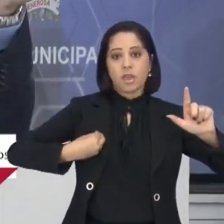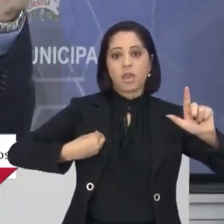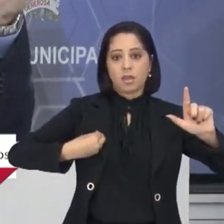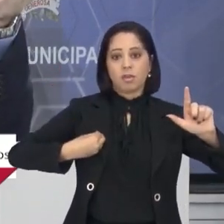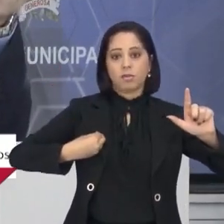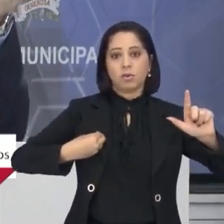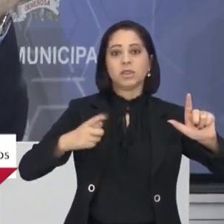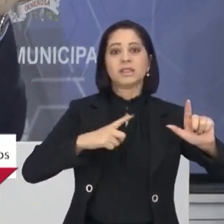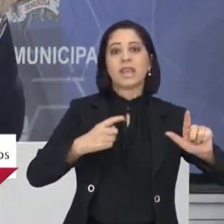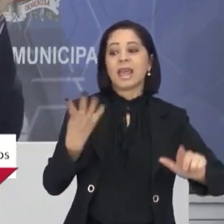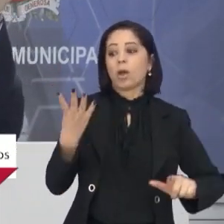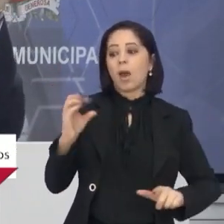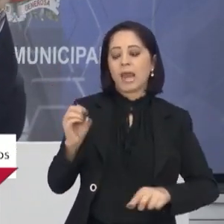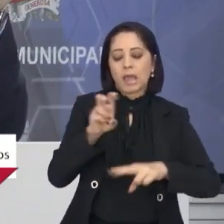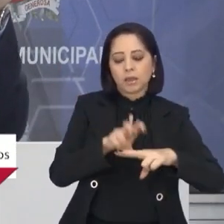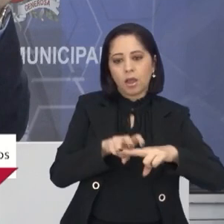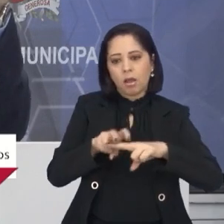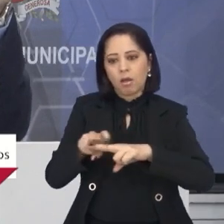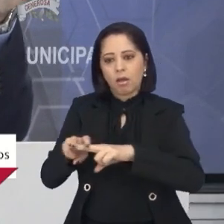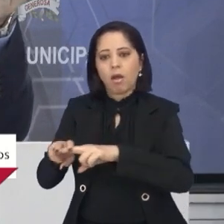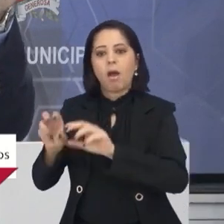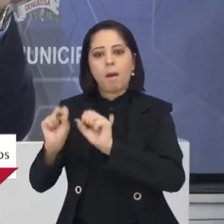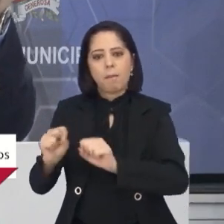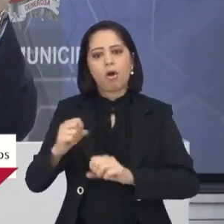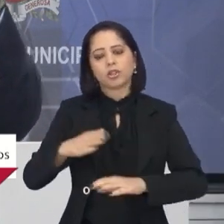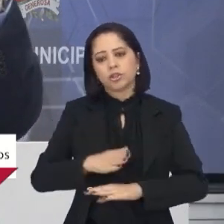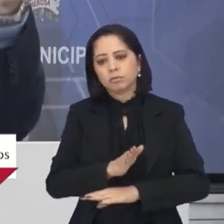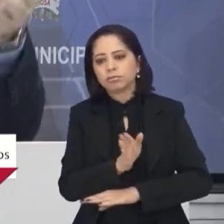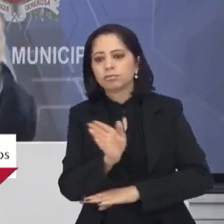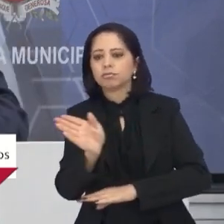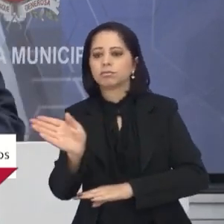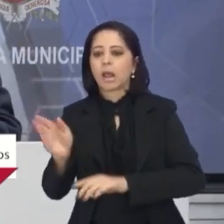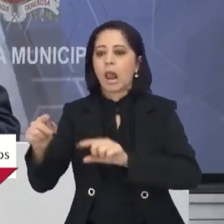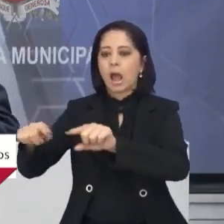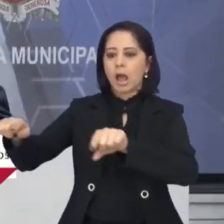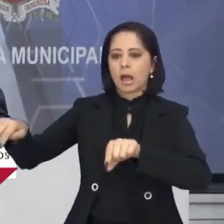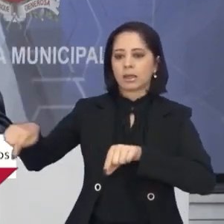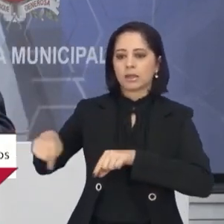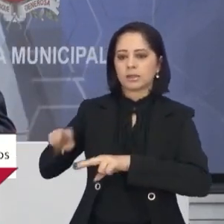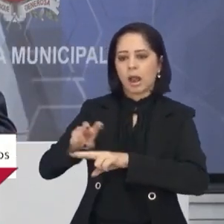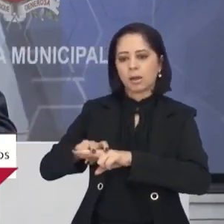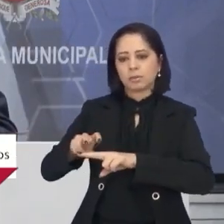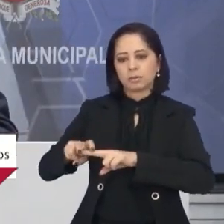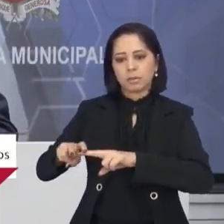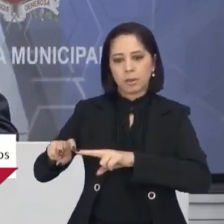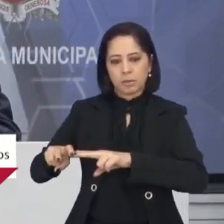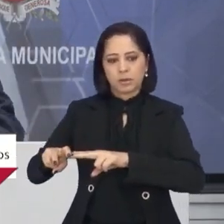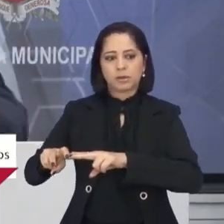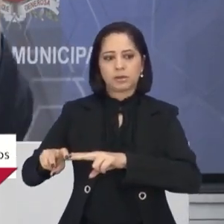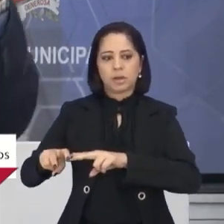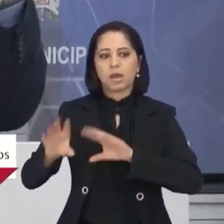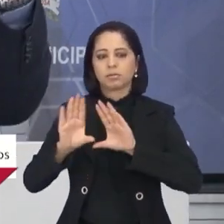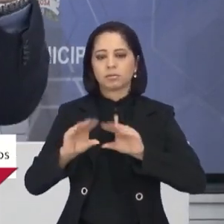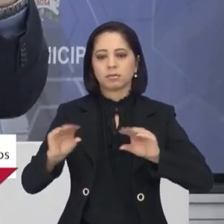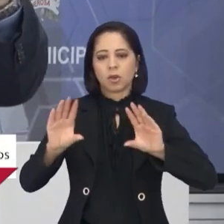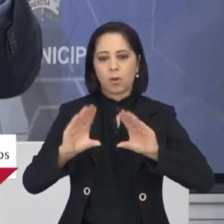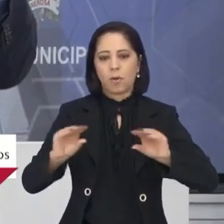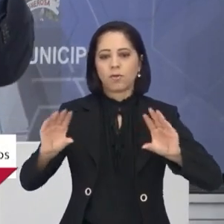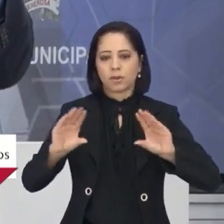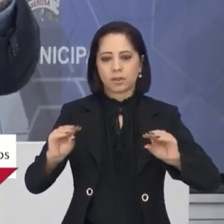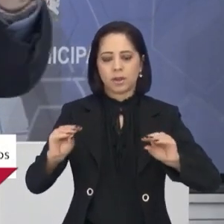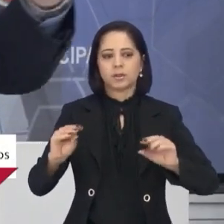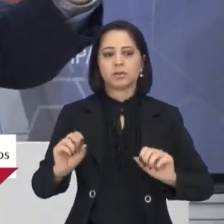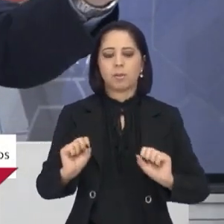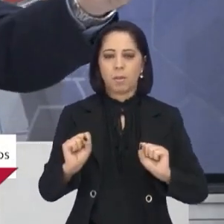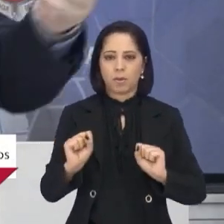40 lugares quem quiser se dirigir aqui ao lado para acompanhar os trabalhos da nossa mesa técnica com mais conforto aqui ao lado por